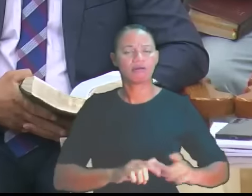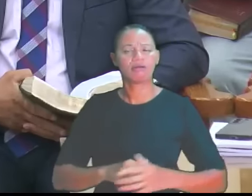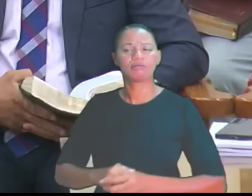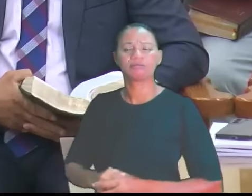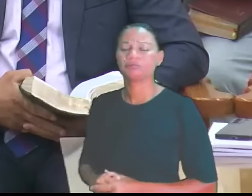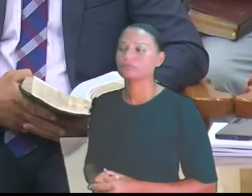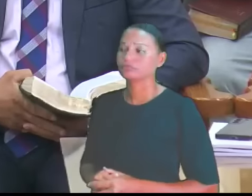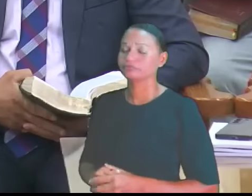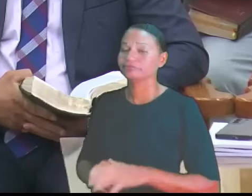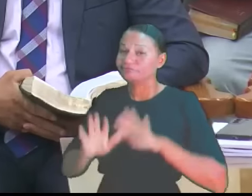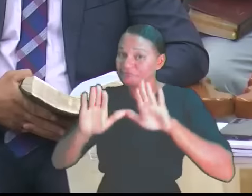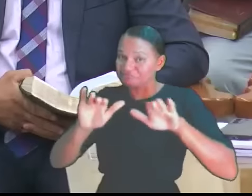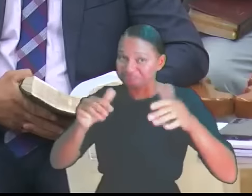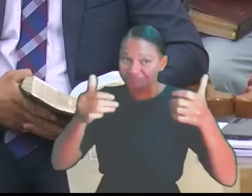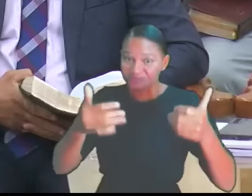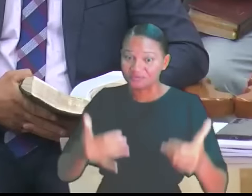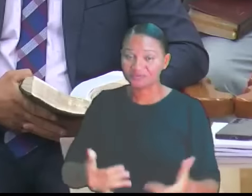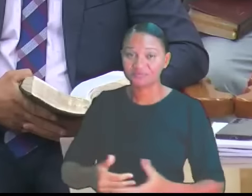Aí escute, irmão.